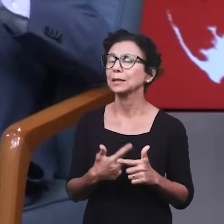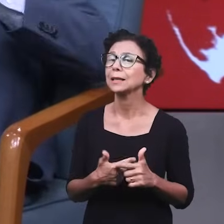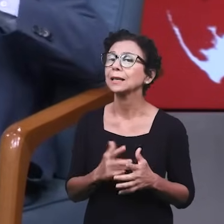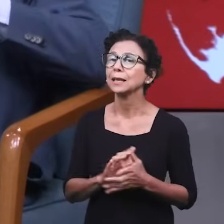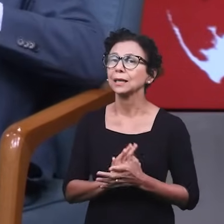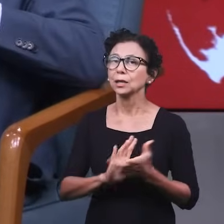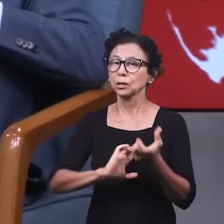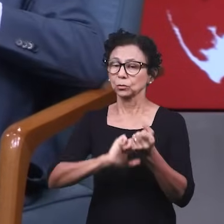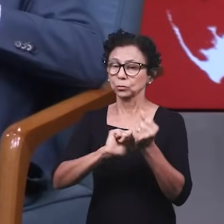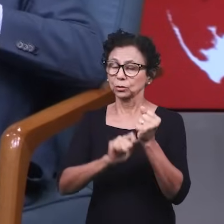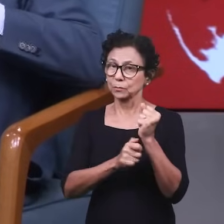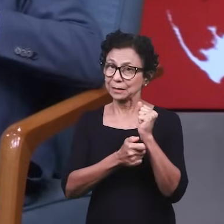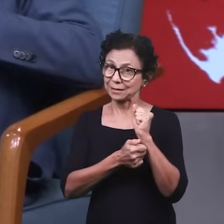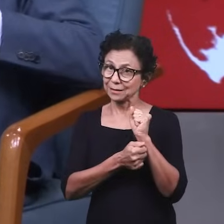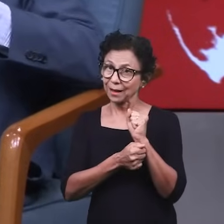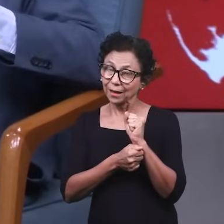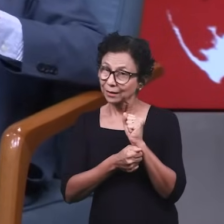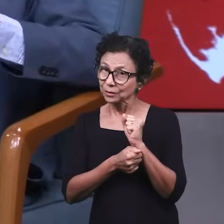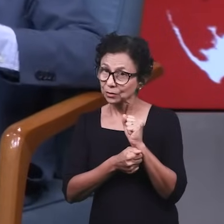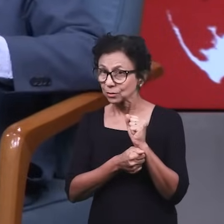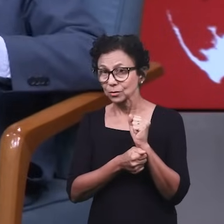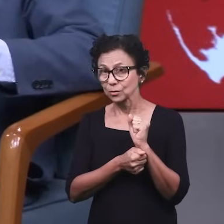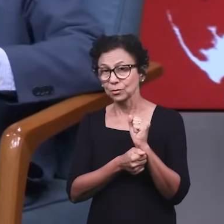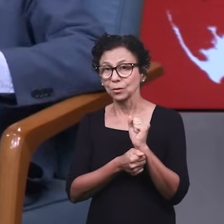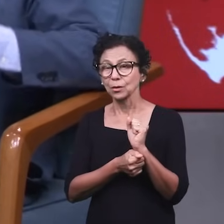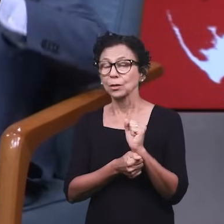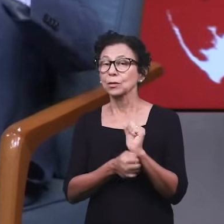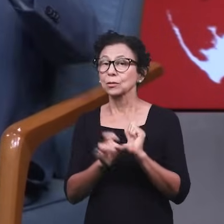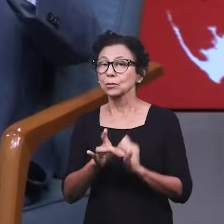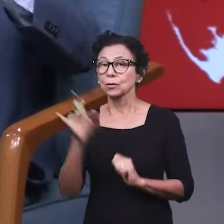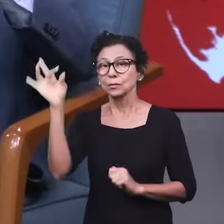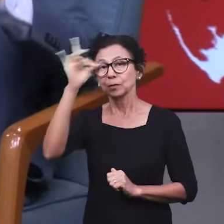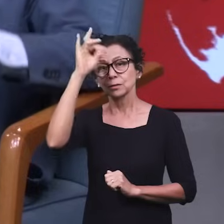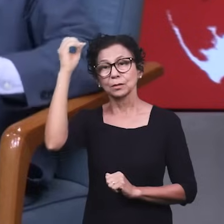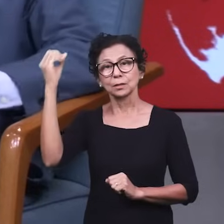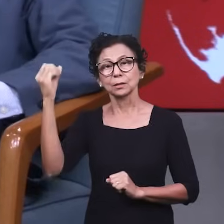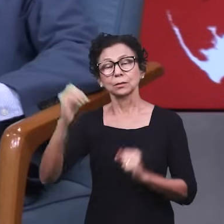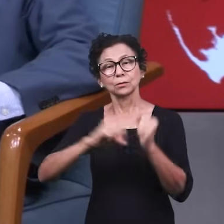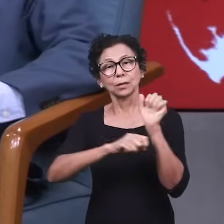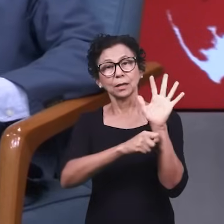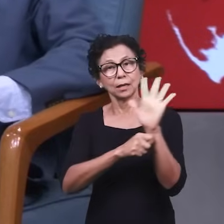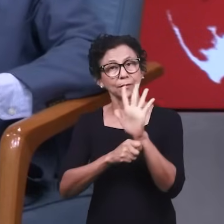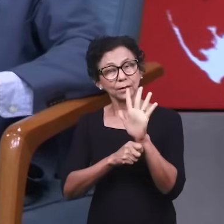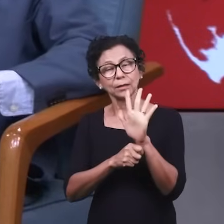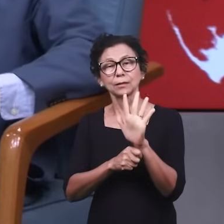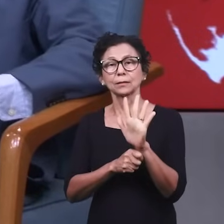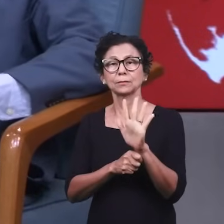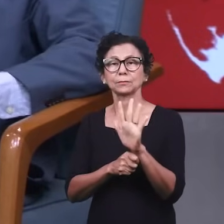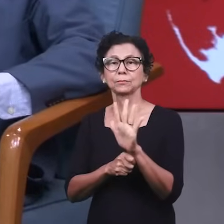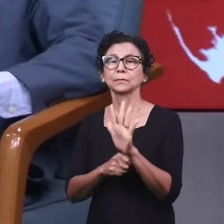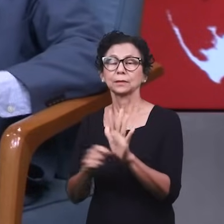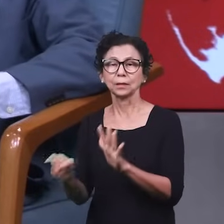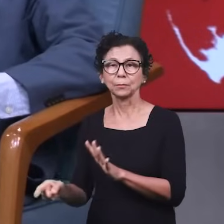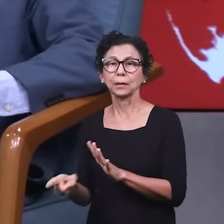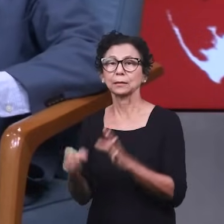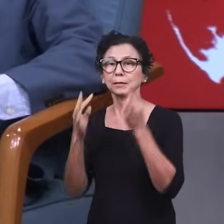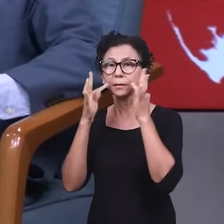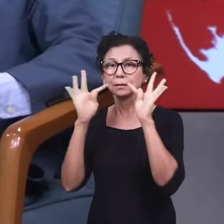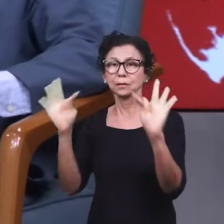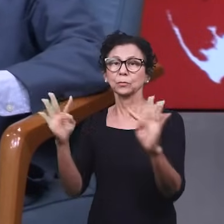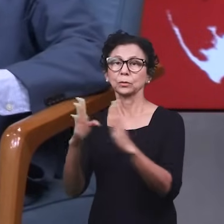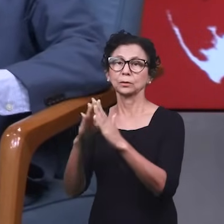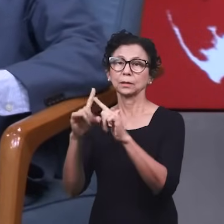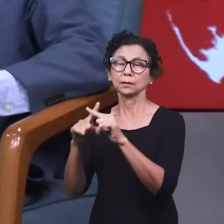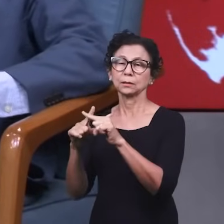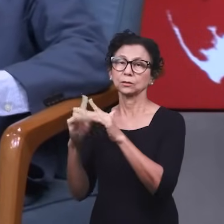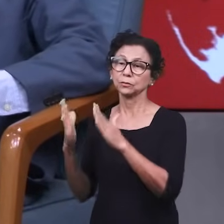seja, aquilo está escondido, é o mistério, é aquilo que o Espírito Santo revela para a edificação da sua igreja, para o crescimento